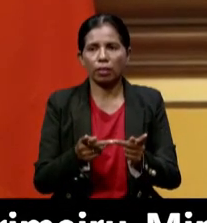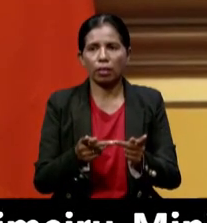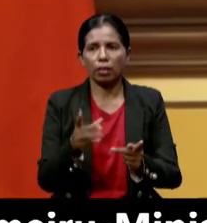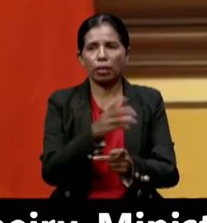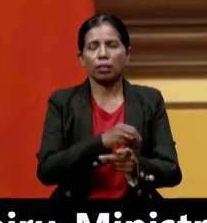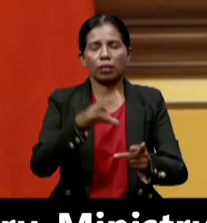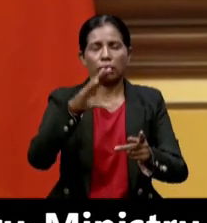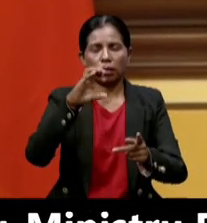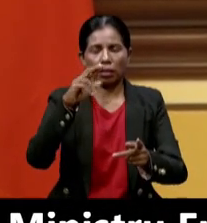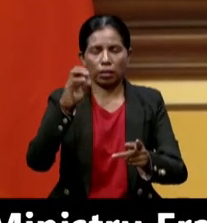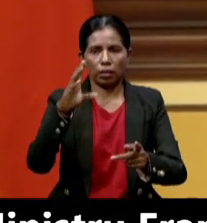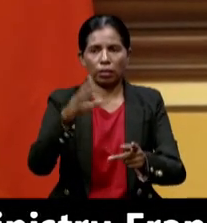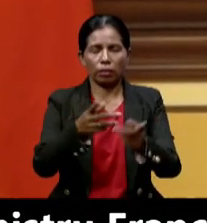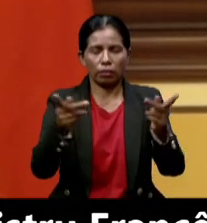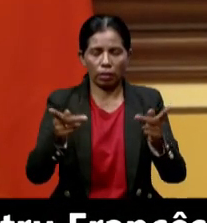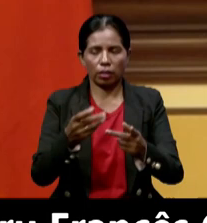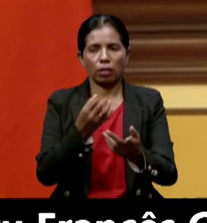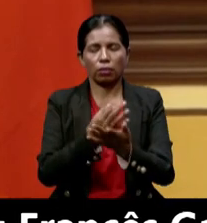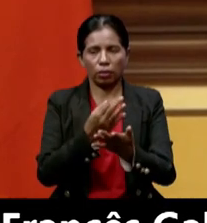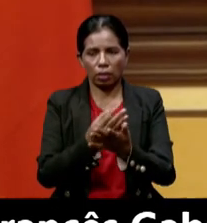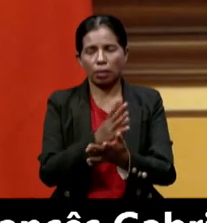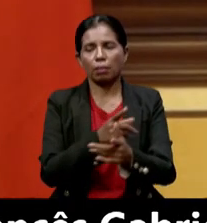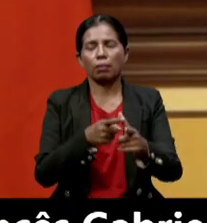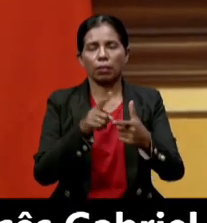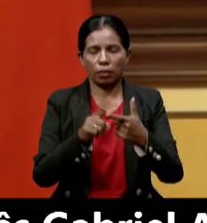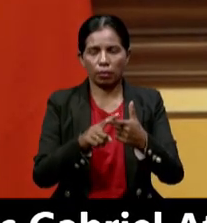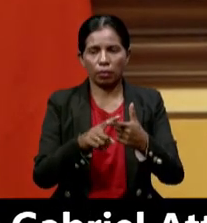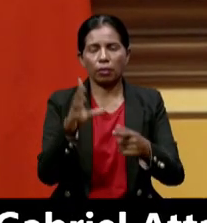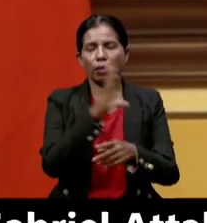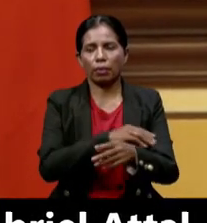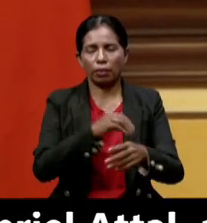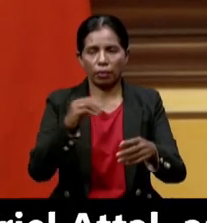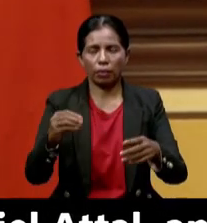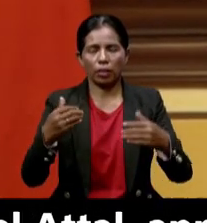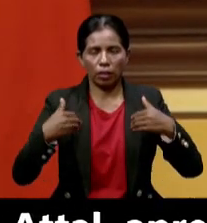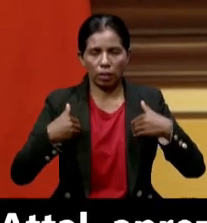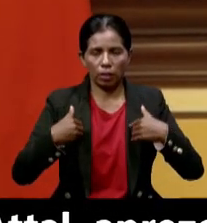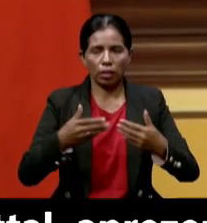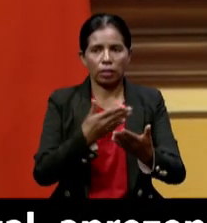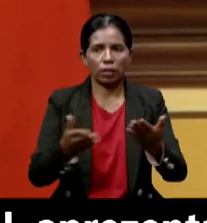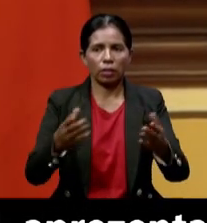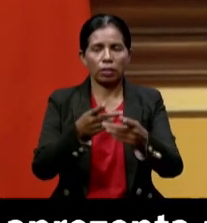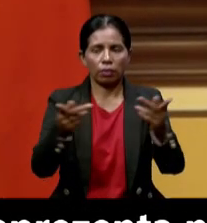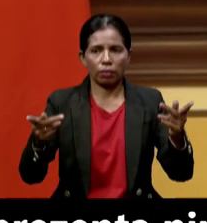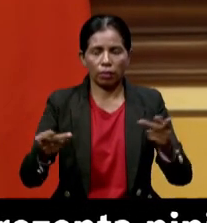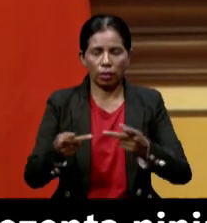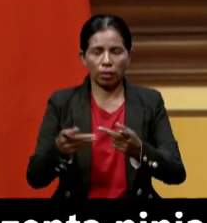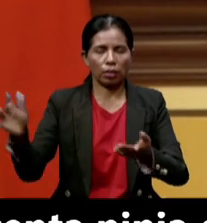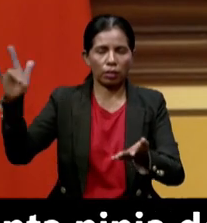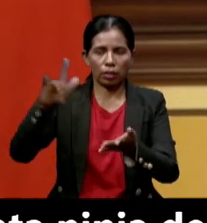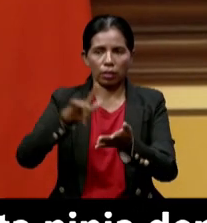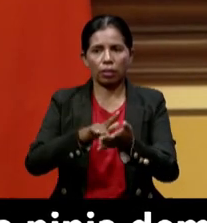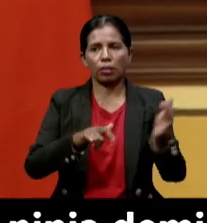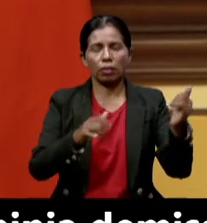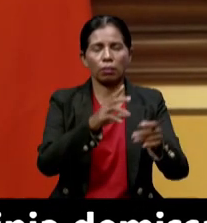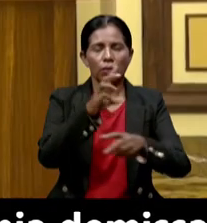Financial Center, grande centro financeiro, é também um dos maiores centros de transshipment, né,